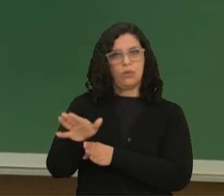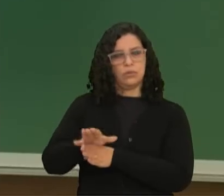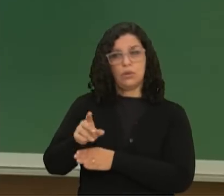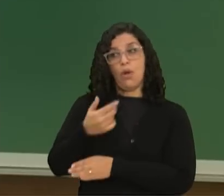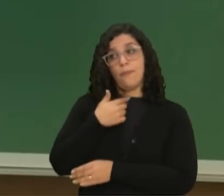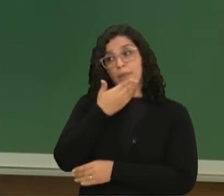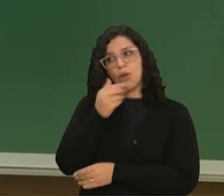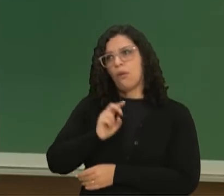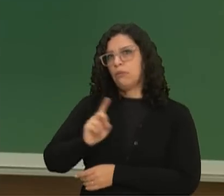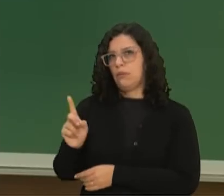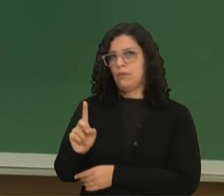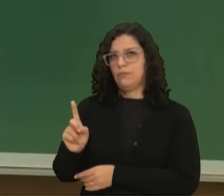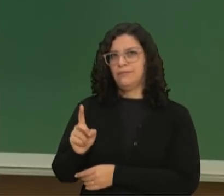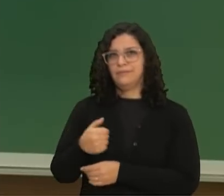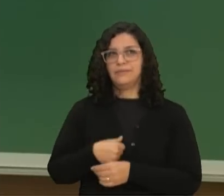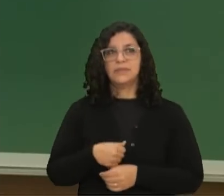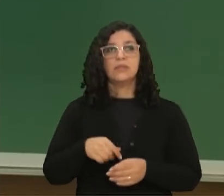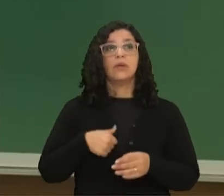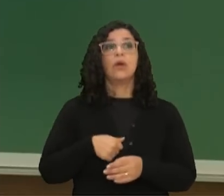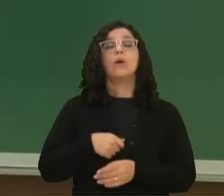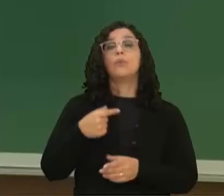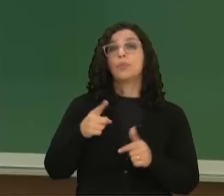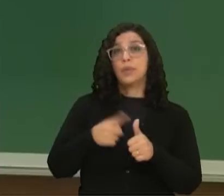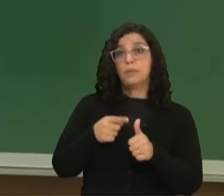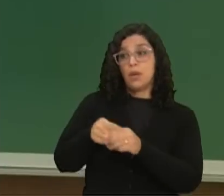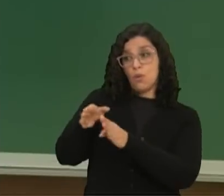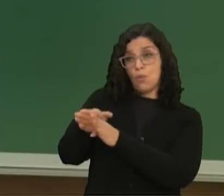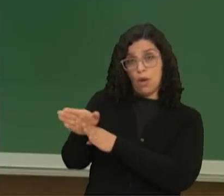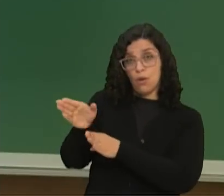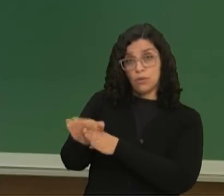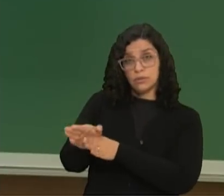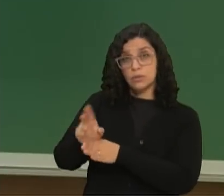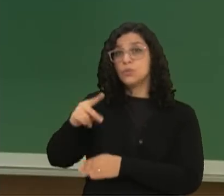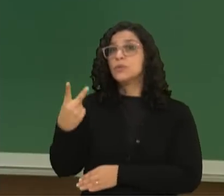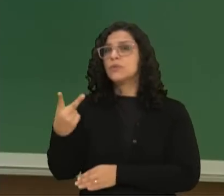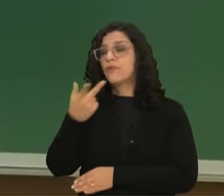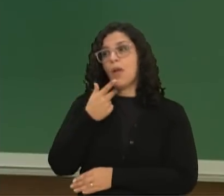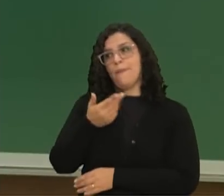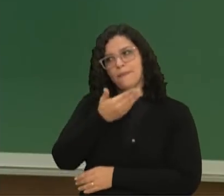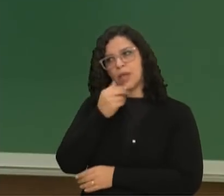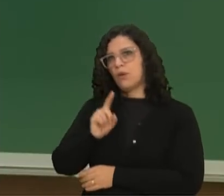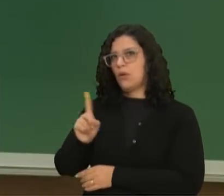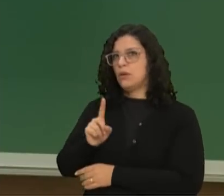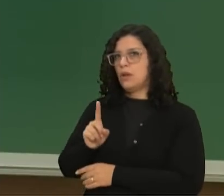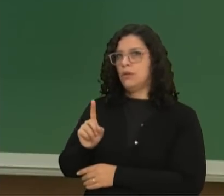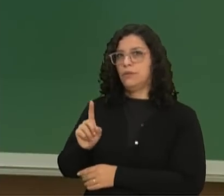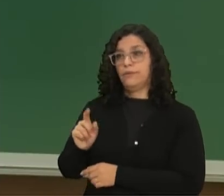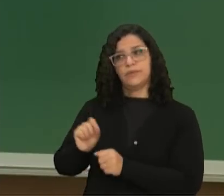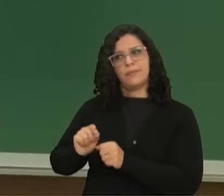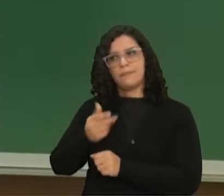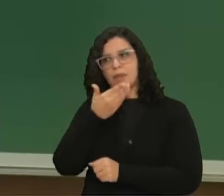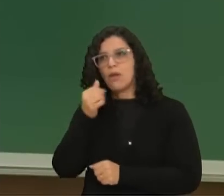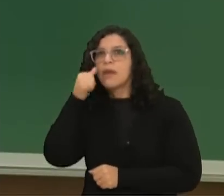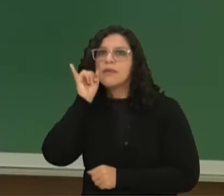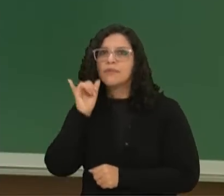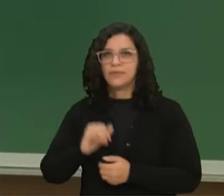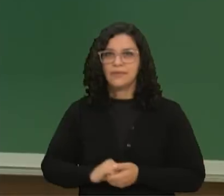aconselhável fazer. Olha, o should é para dar um conselho. O shouldn't é para dizer o que não é aconselhável você fazer.